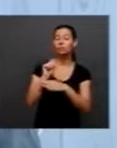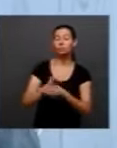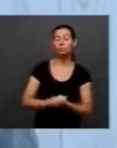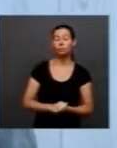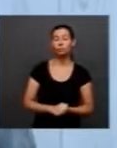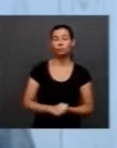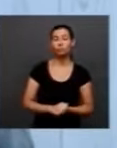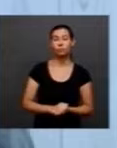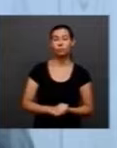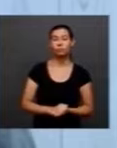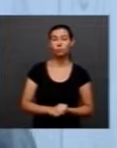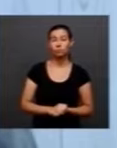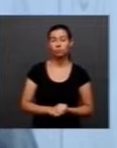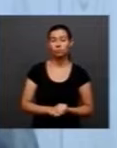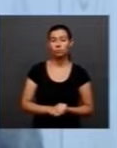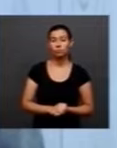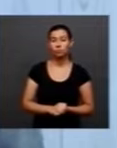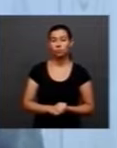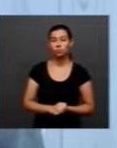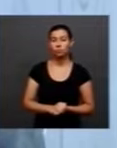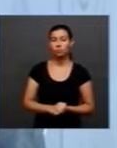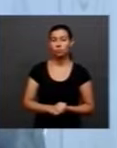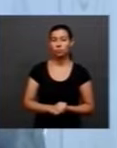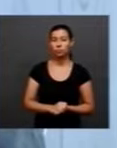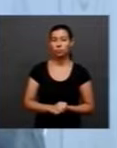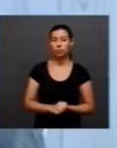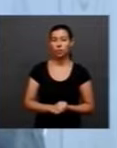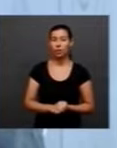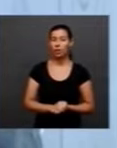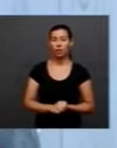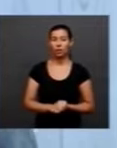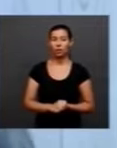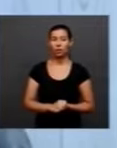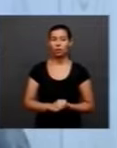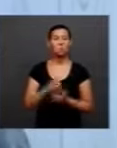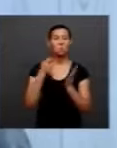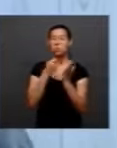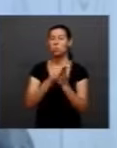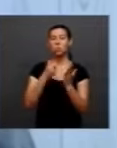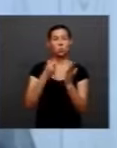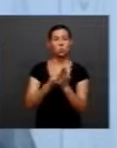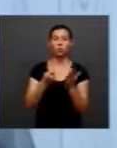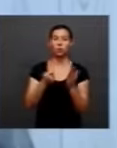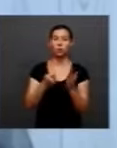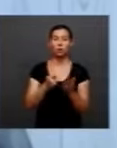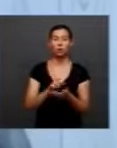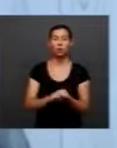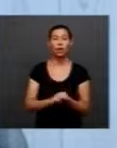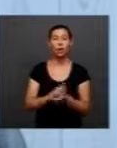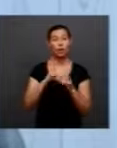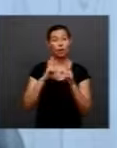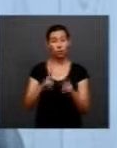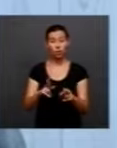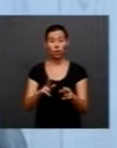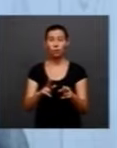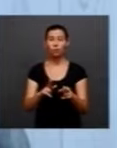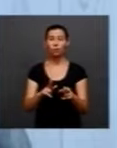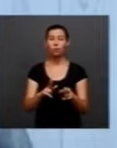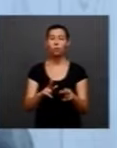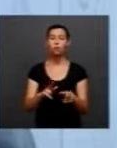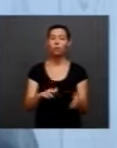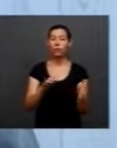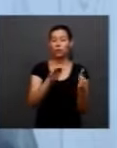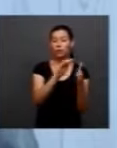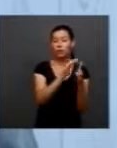vou dizer assim, sem um caráter de protesto, tal qual ocorre como um casal heterossexual. O que a gente precisa entender